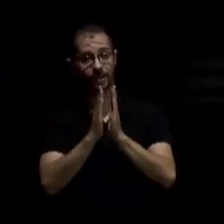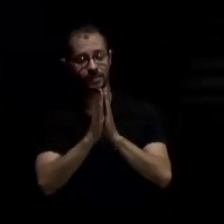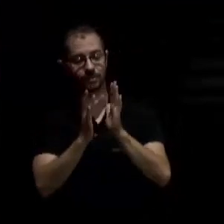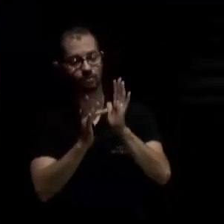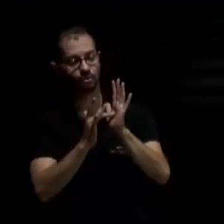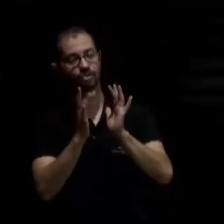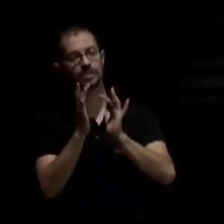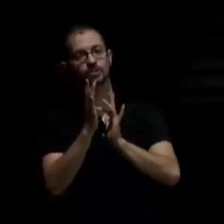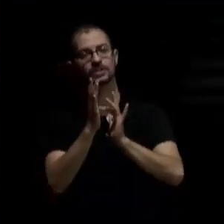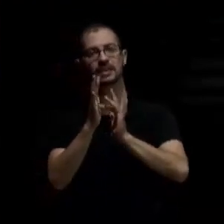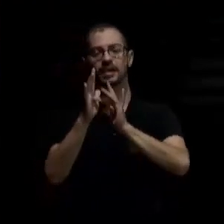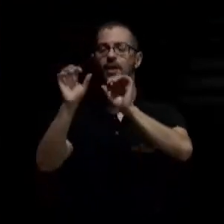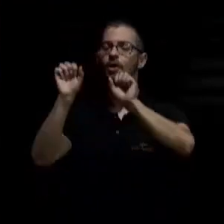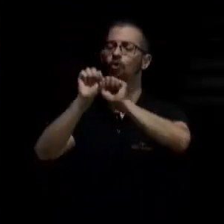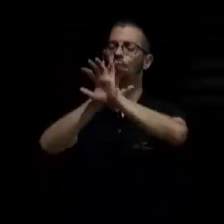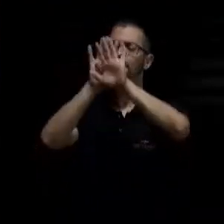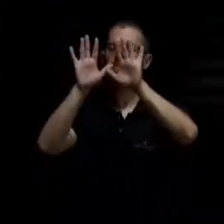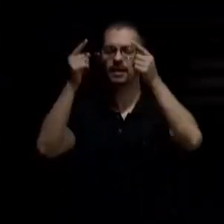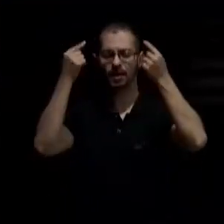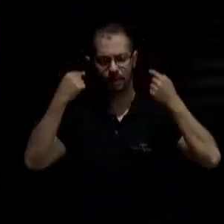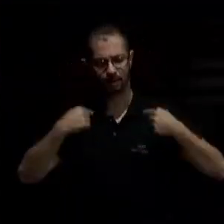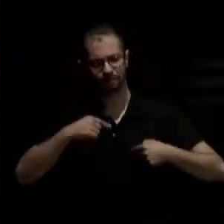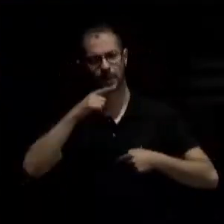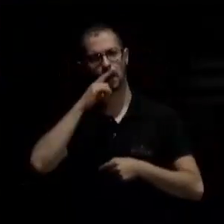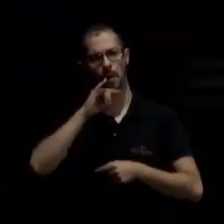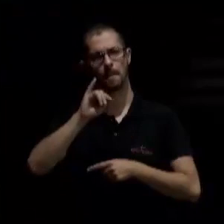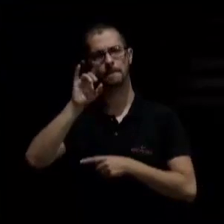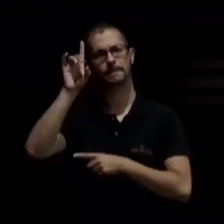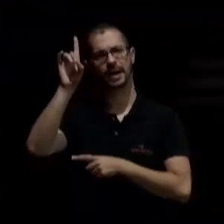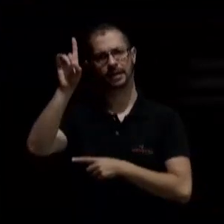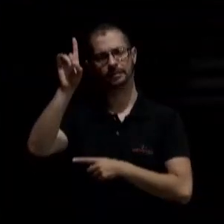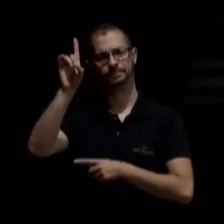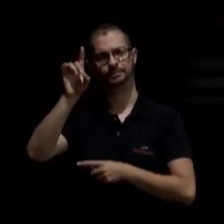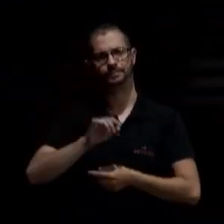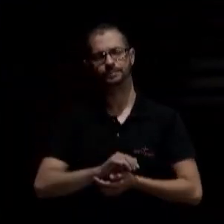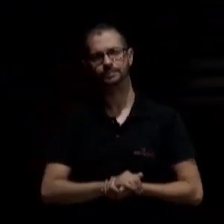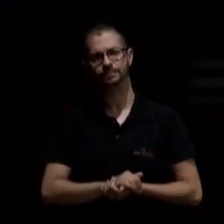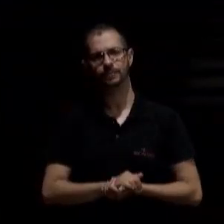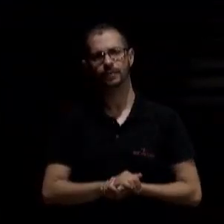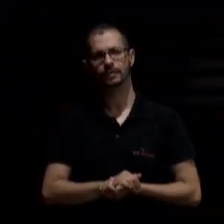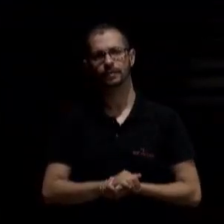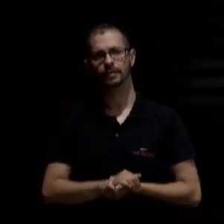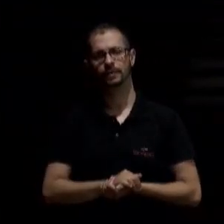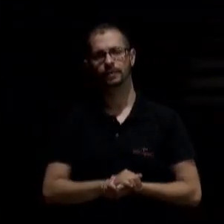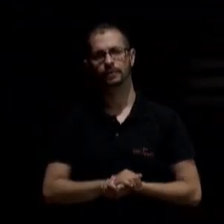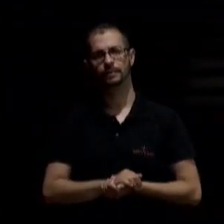é: glorifica-me, ó Pai, o pedido dele, contigo